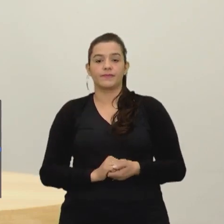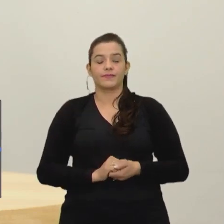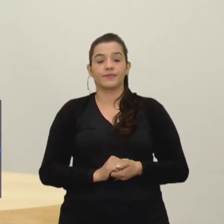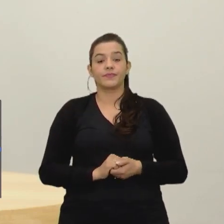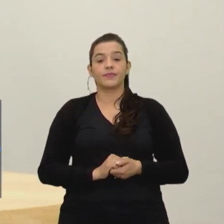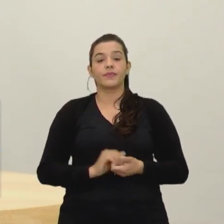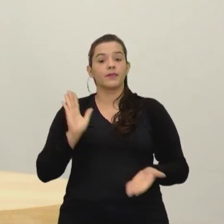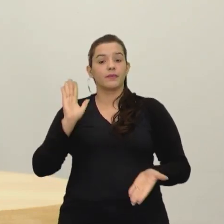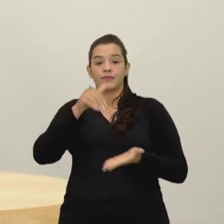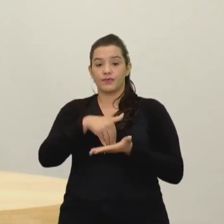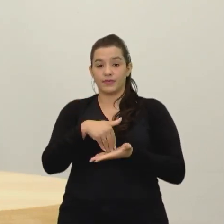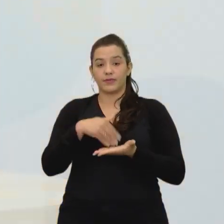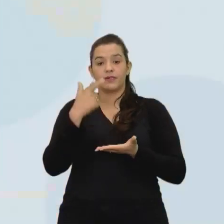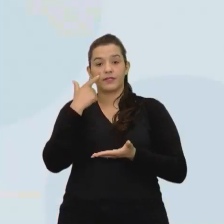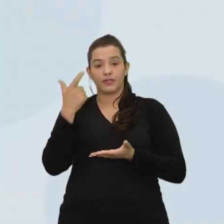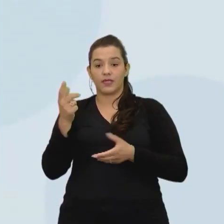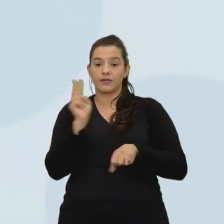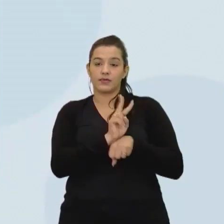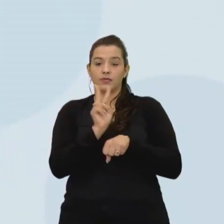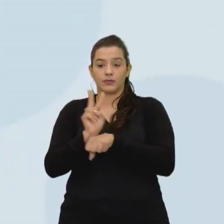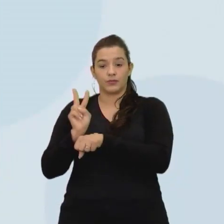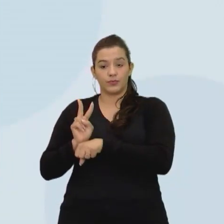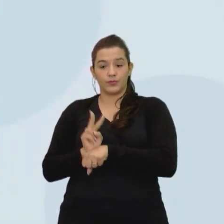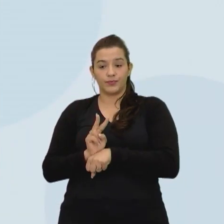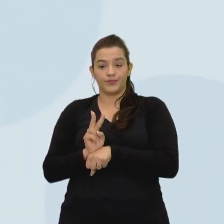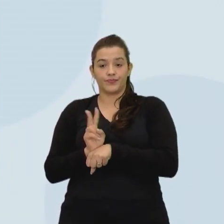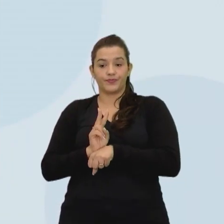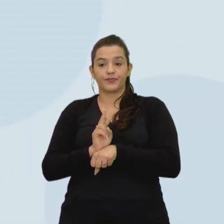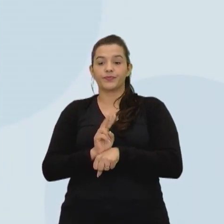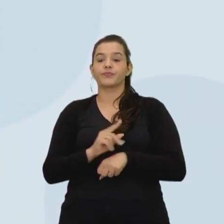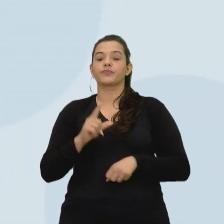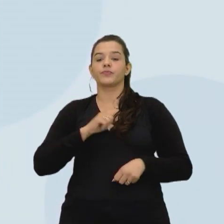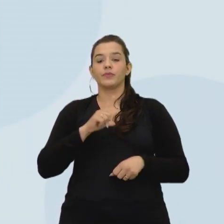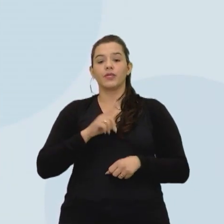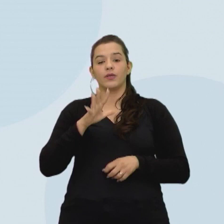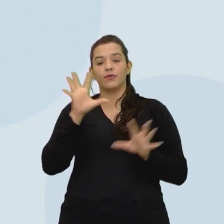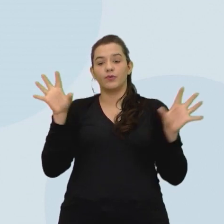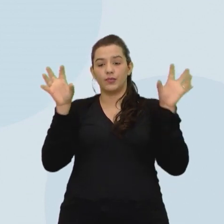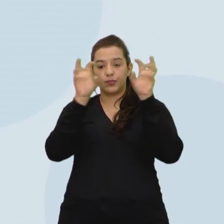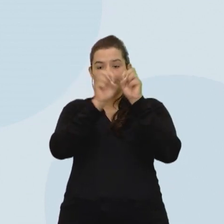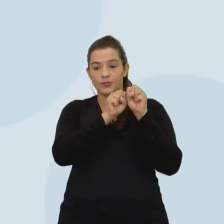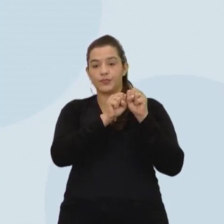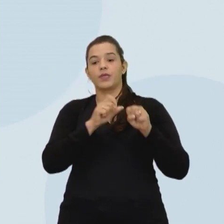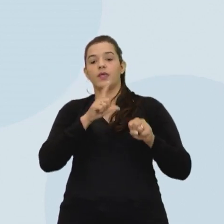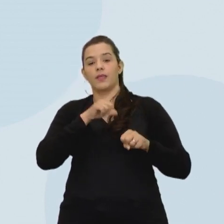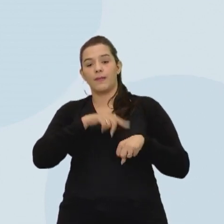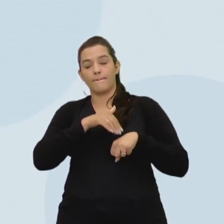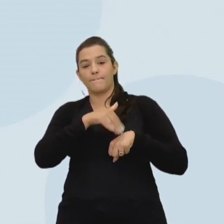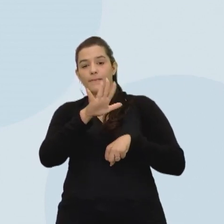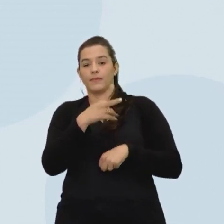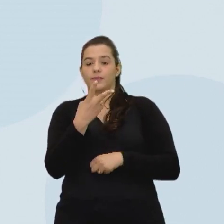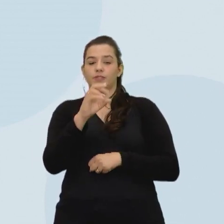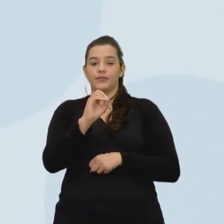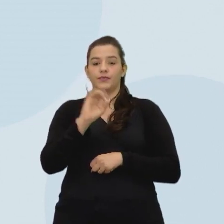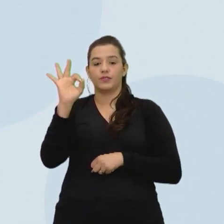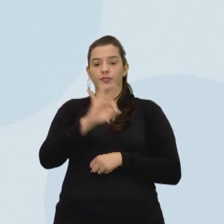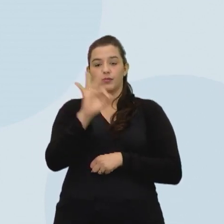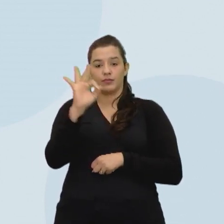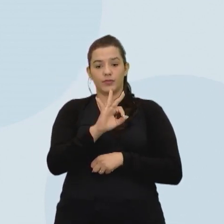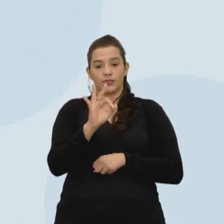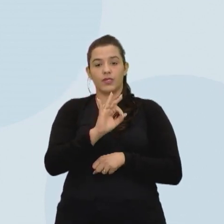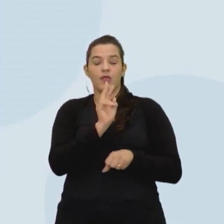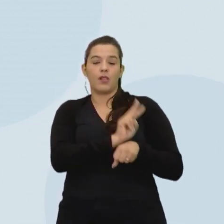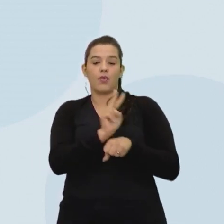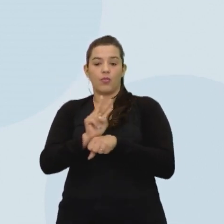para finalizar, as áreas protegidas, né? Então, os que estão em verde escuro, mais de 20% do território com